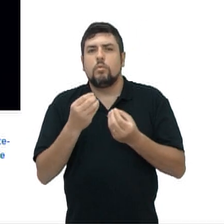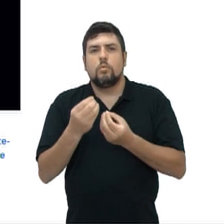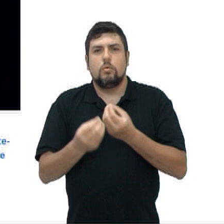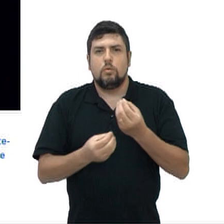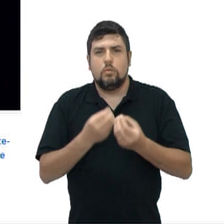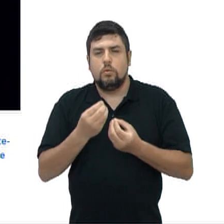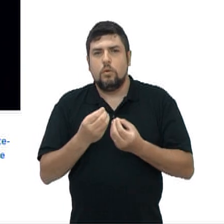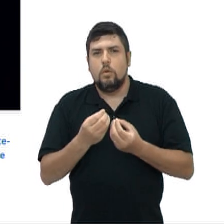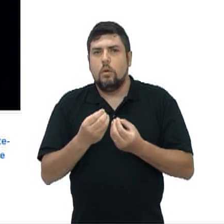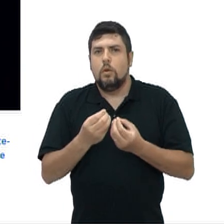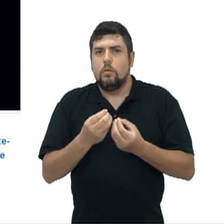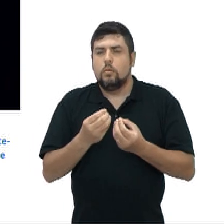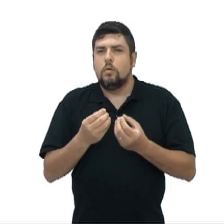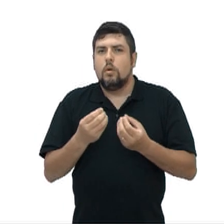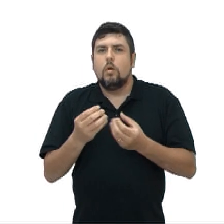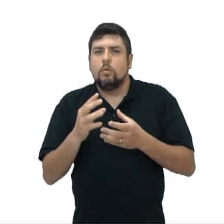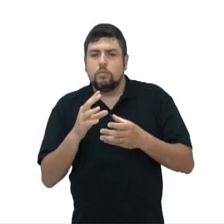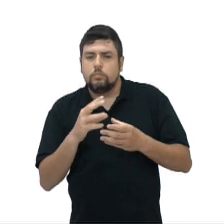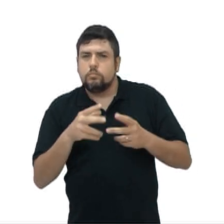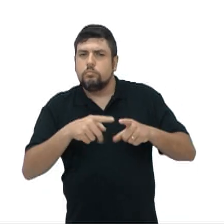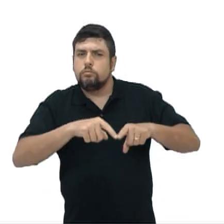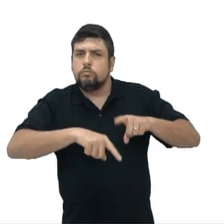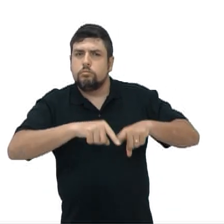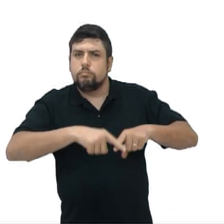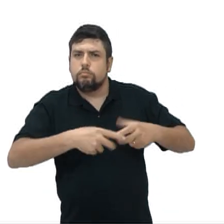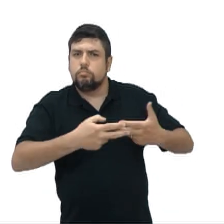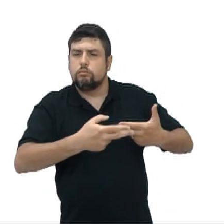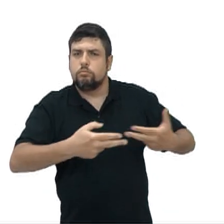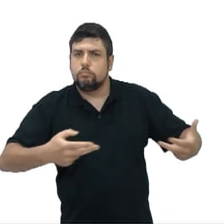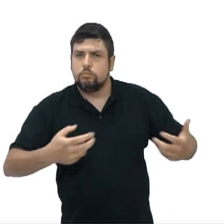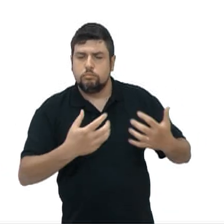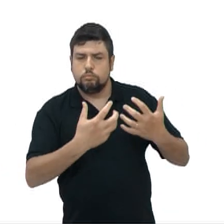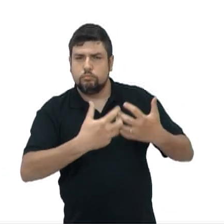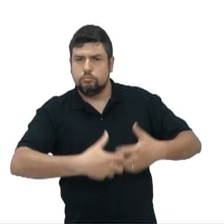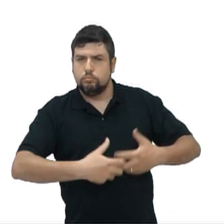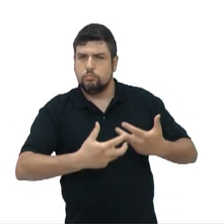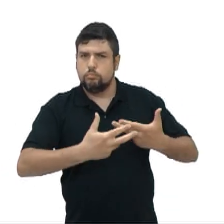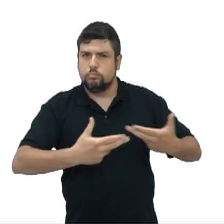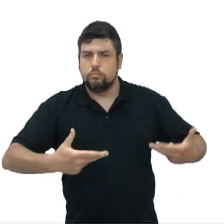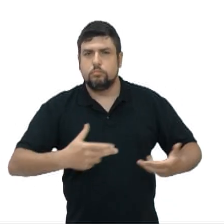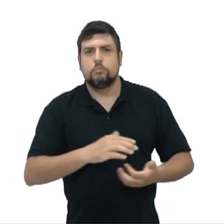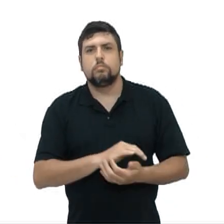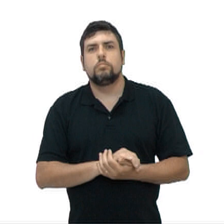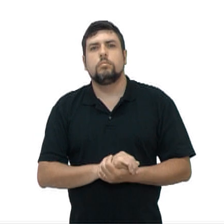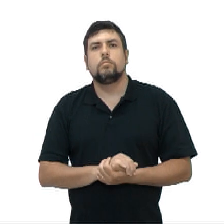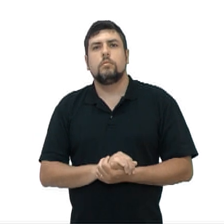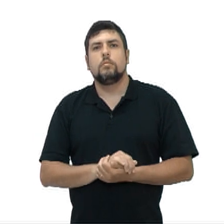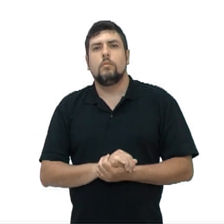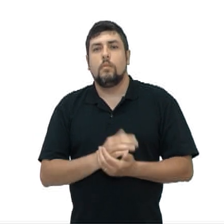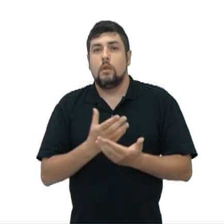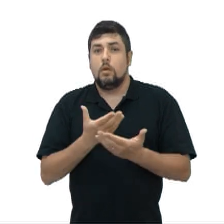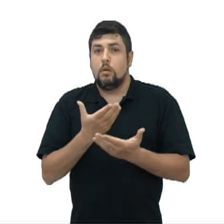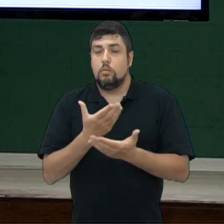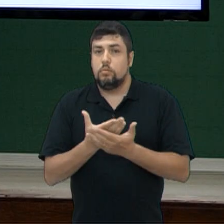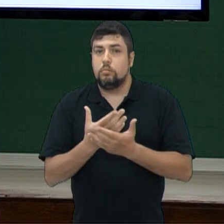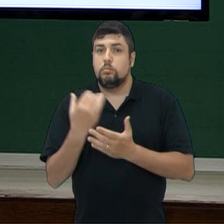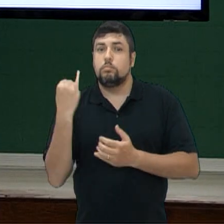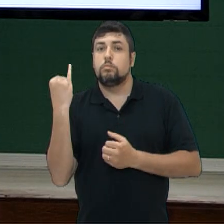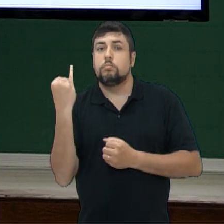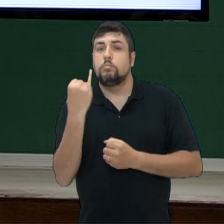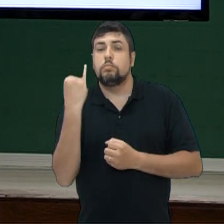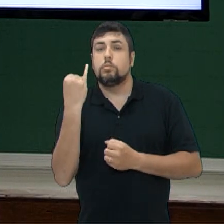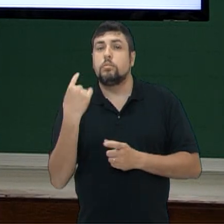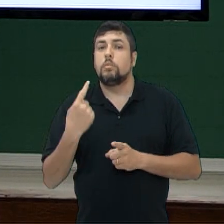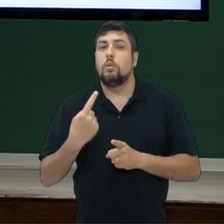corrente elétrica em aparelhos. A importância desse estudo, pessoal, está em relação ao consumo